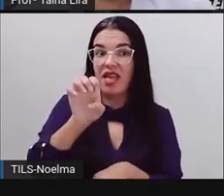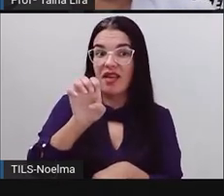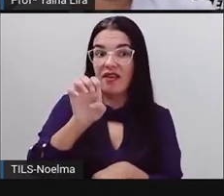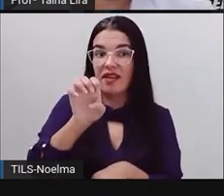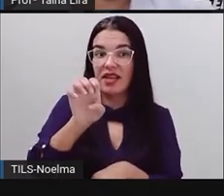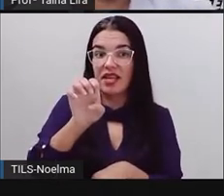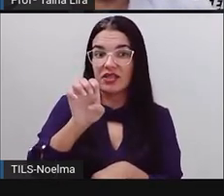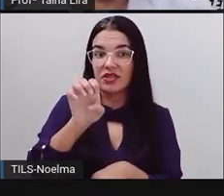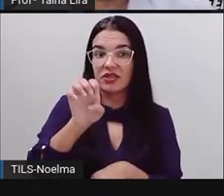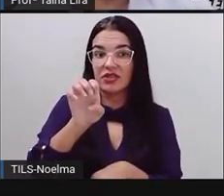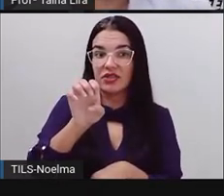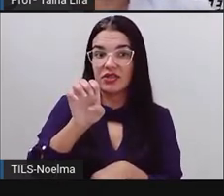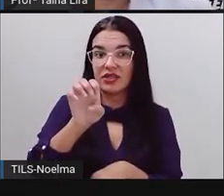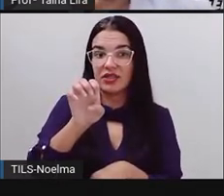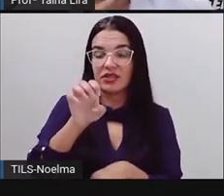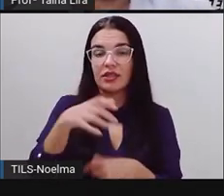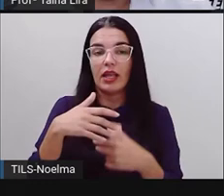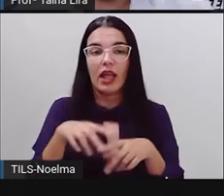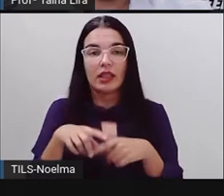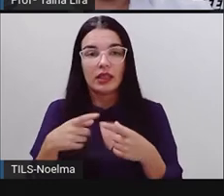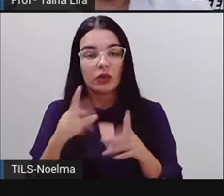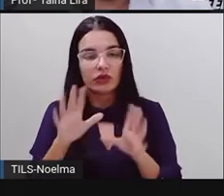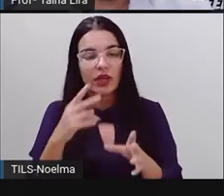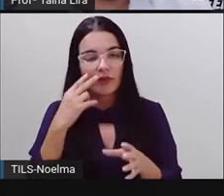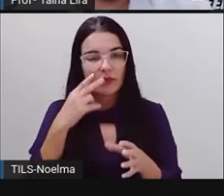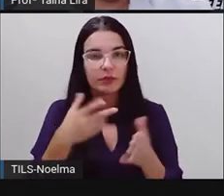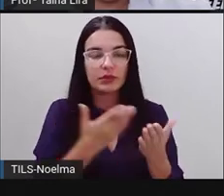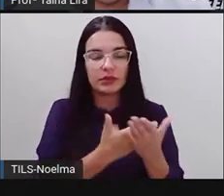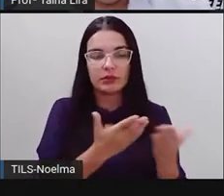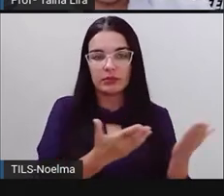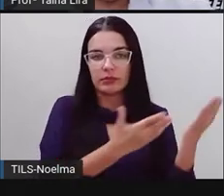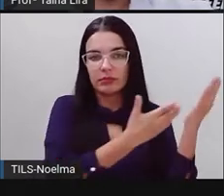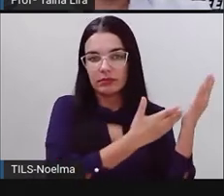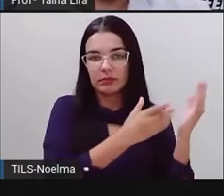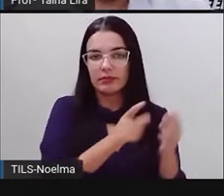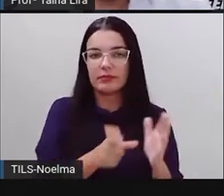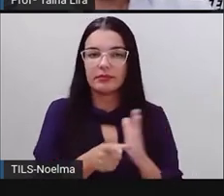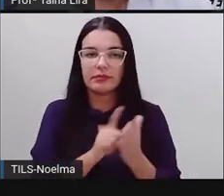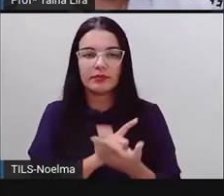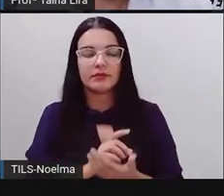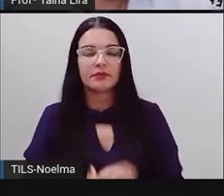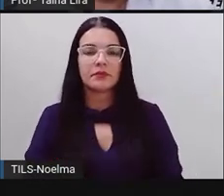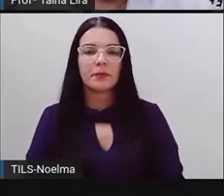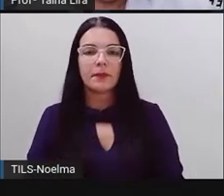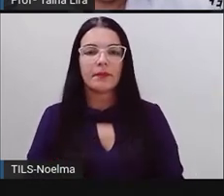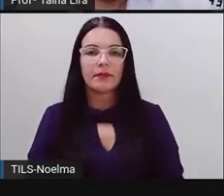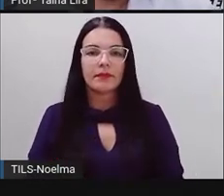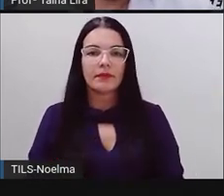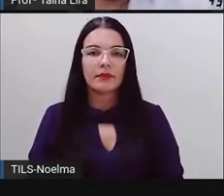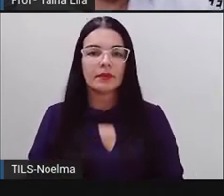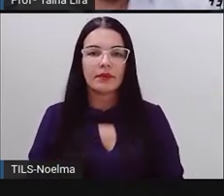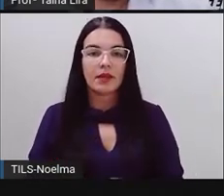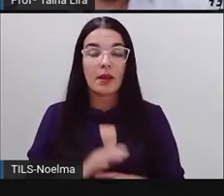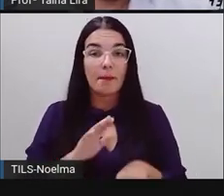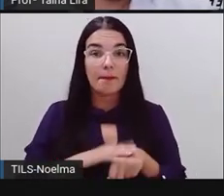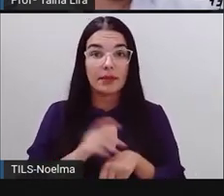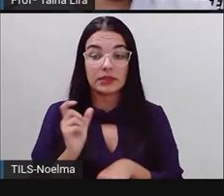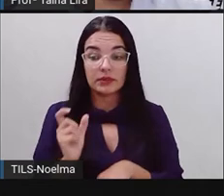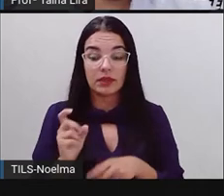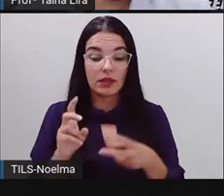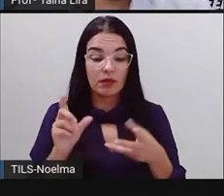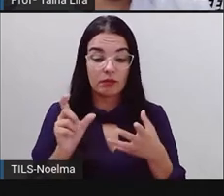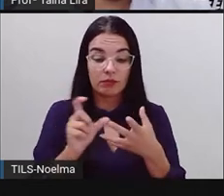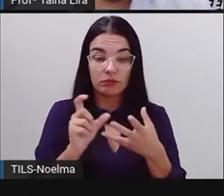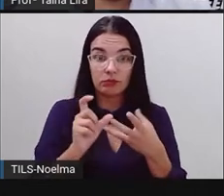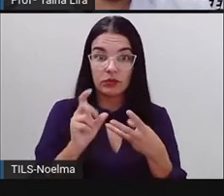só vê ti nós já até já vimos anteriormente Essa palavra não foi tão sorvete a sílaba mais forte